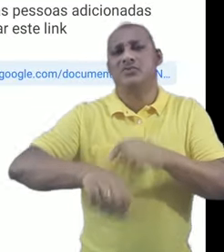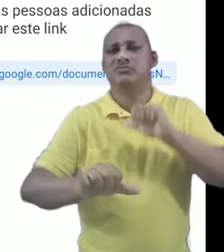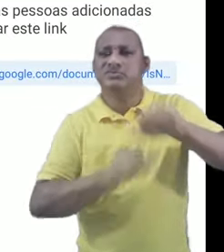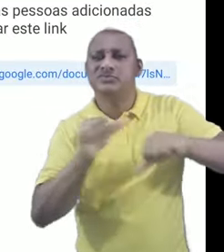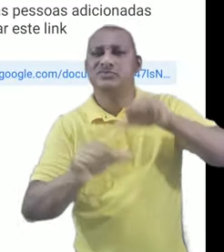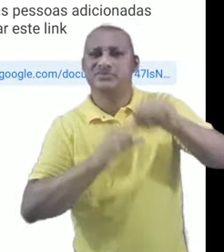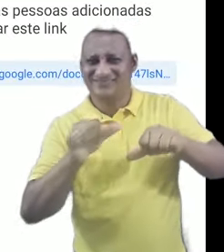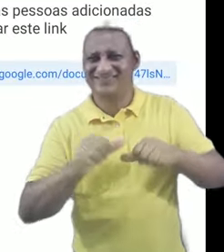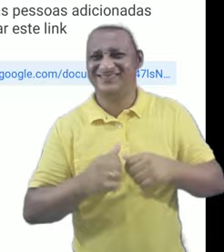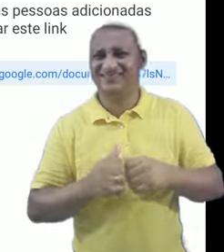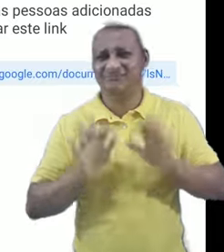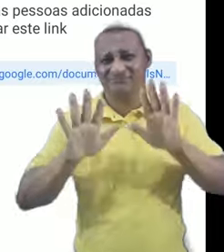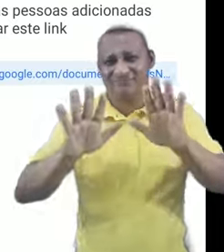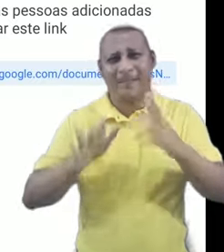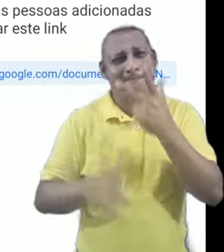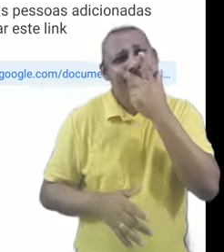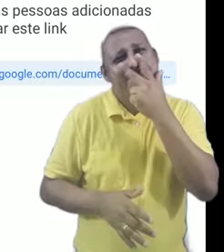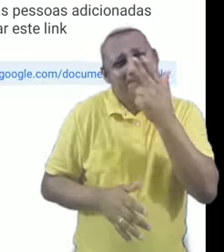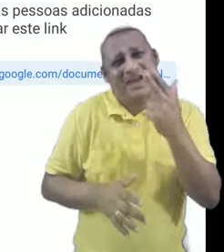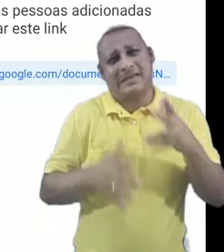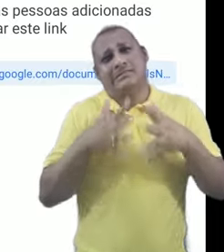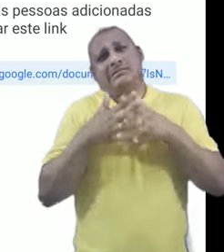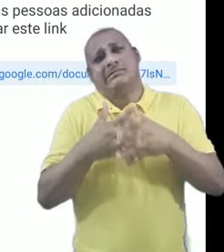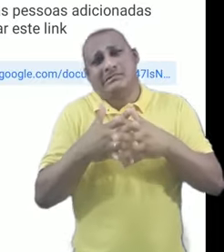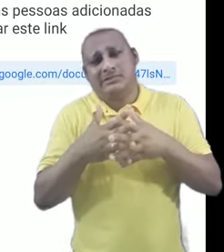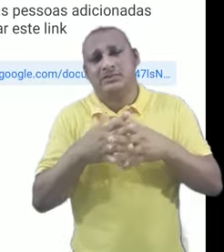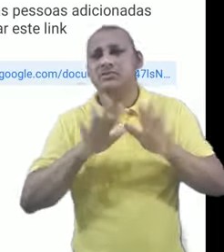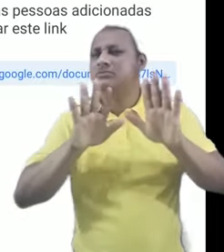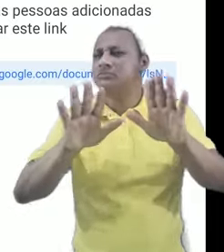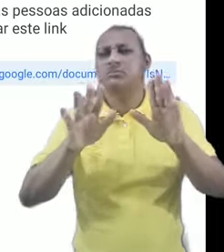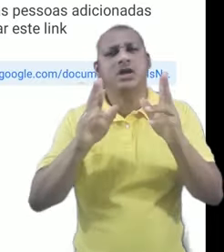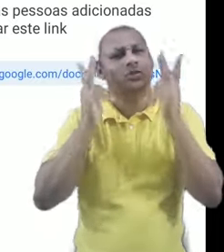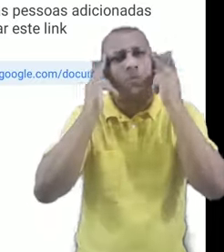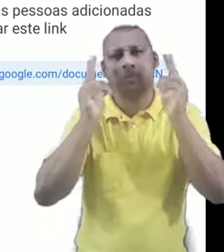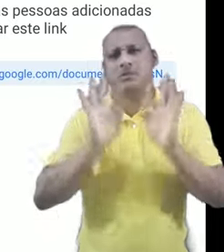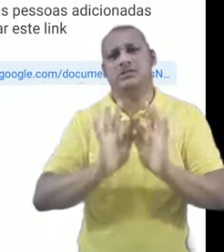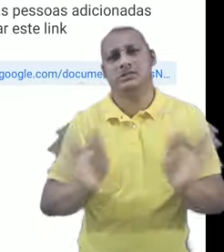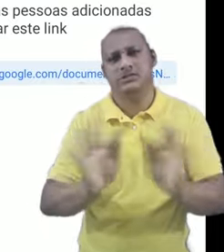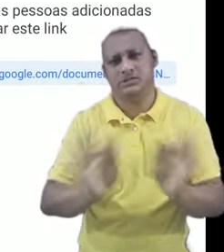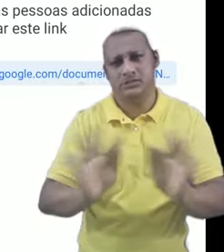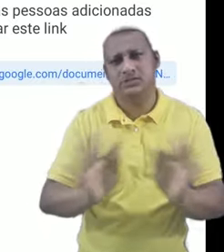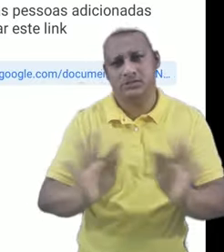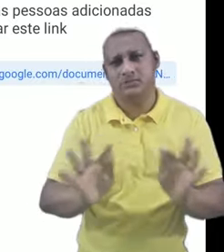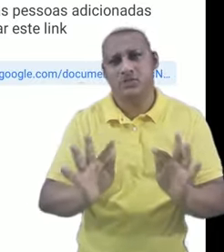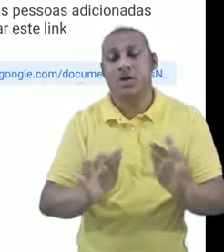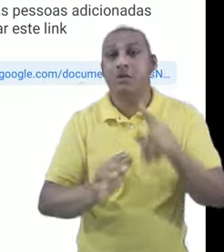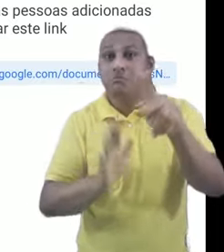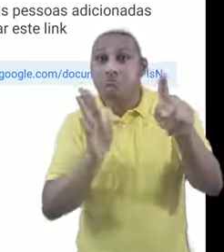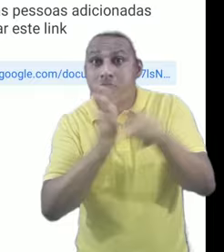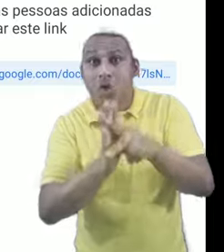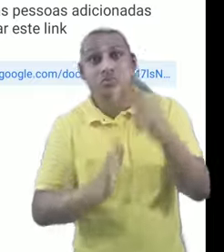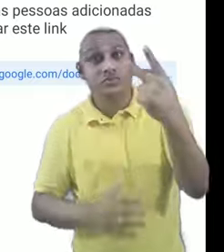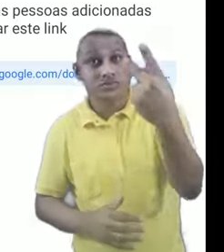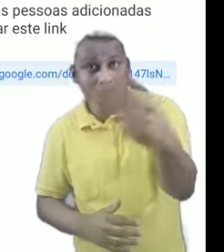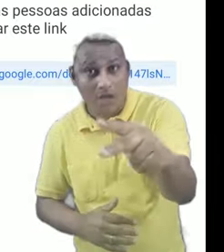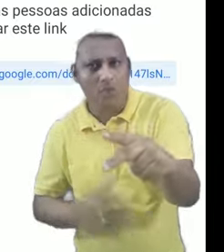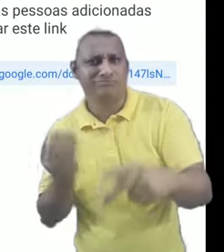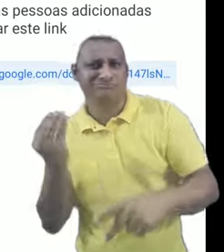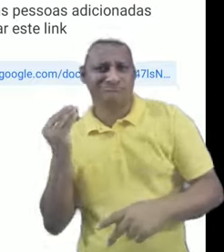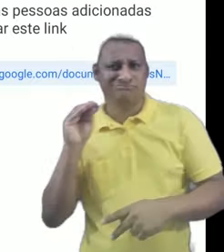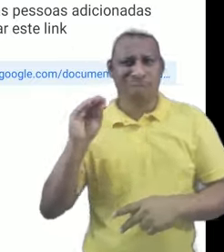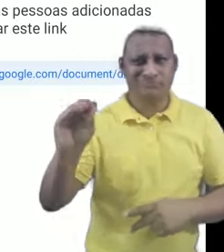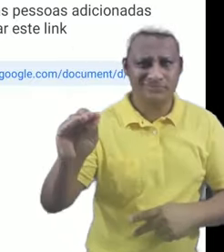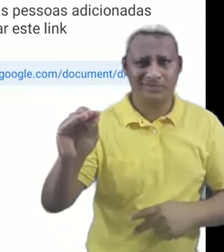momentâneo, como eu citei no início do vídeo. Parece confuso, mas logo você pega o jeito. A regra é simples. Enquanto você não entregou o